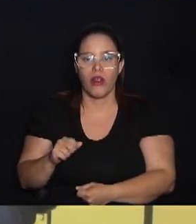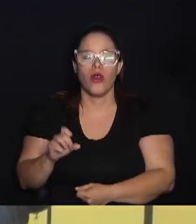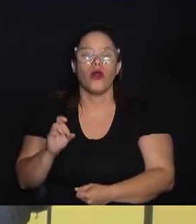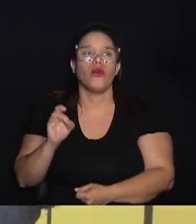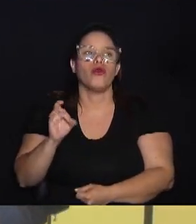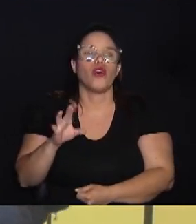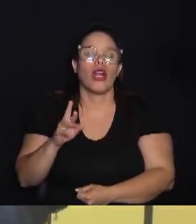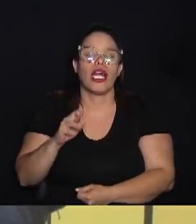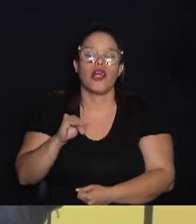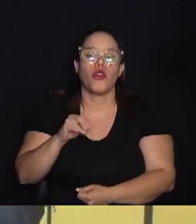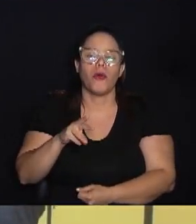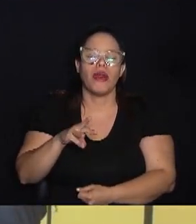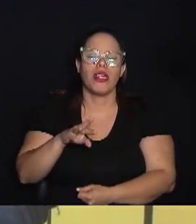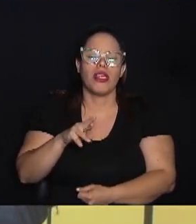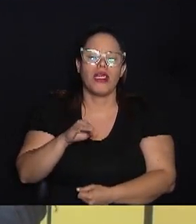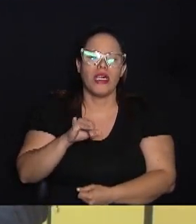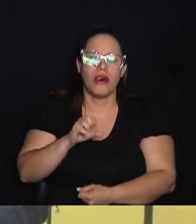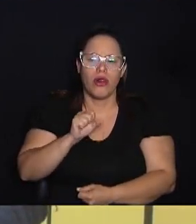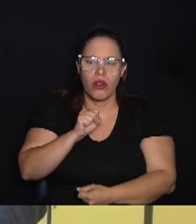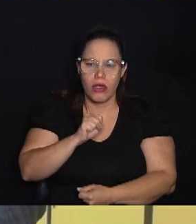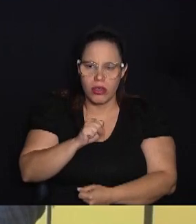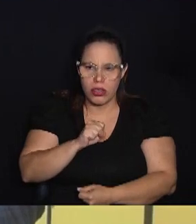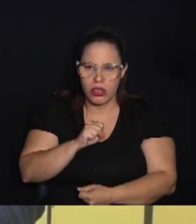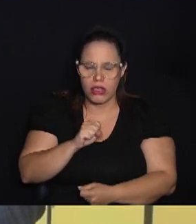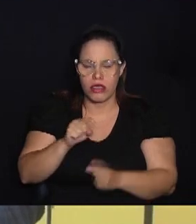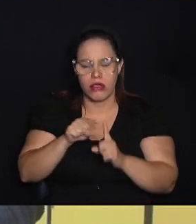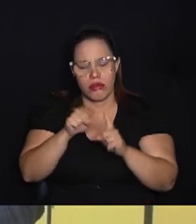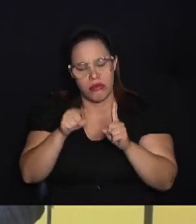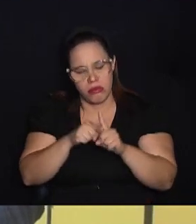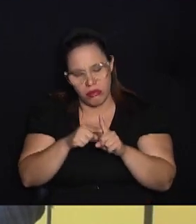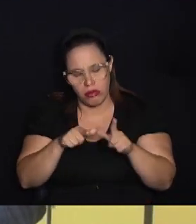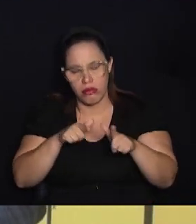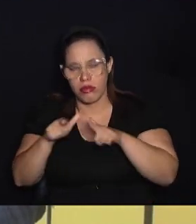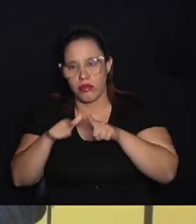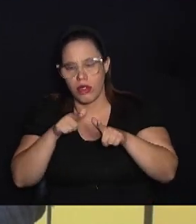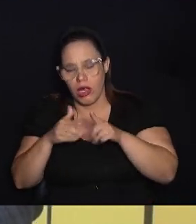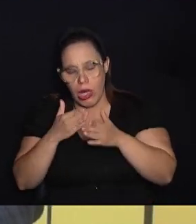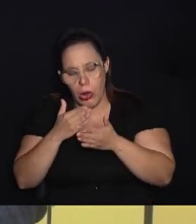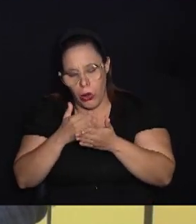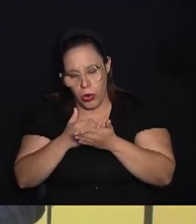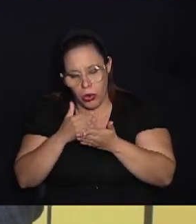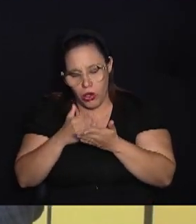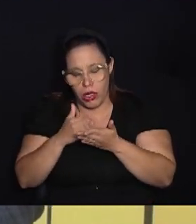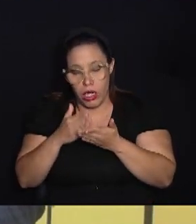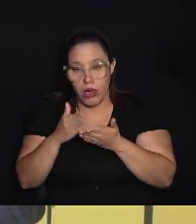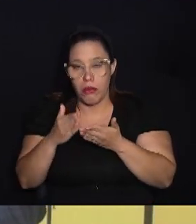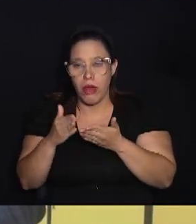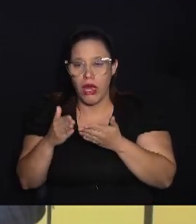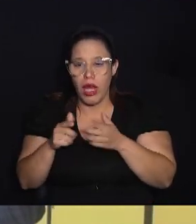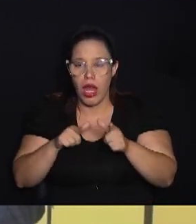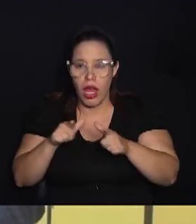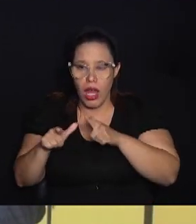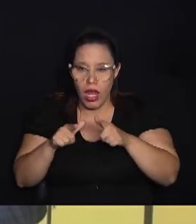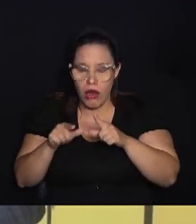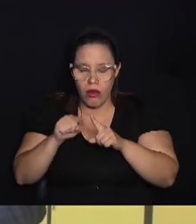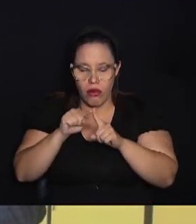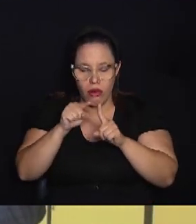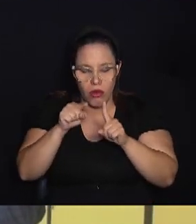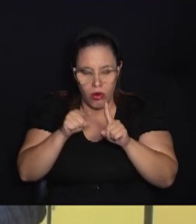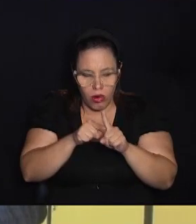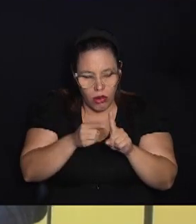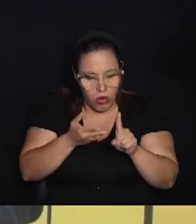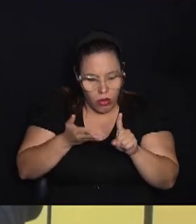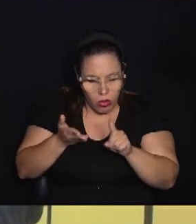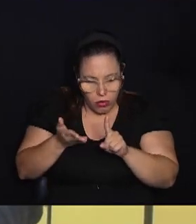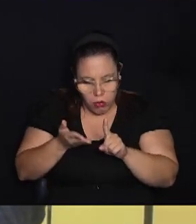consultório Eu trabalho com mulheres gestantes Então faço todo o preparo do parto né o preparo da desse período